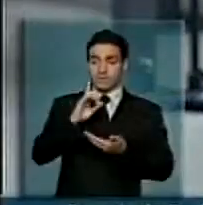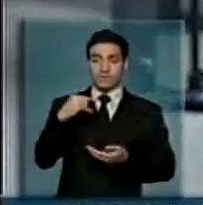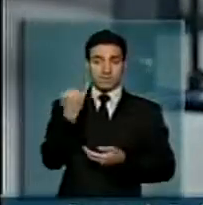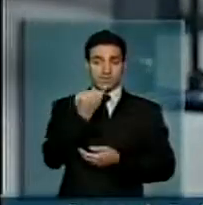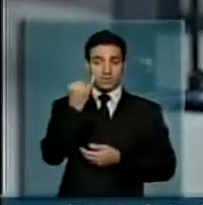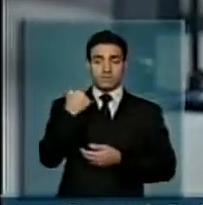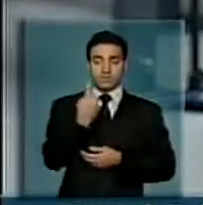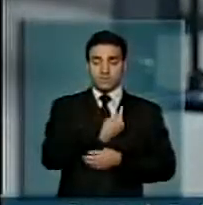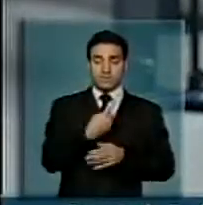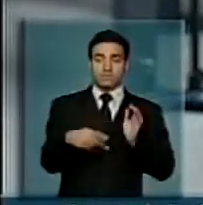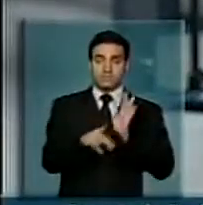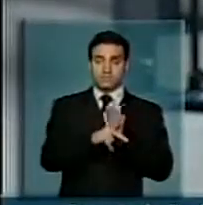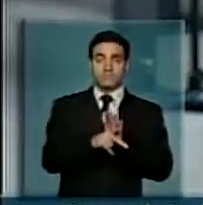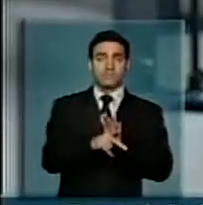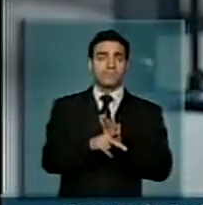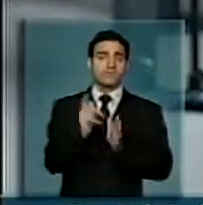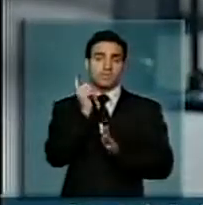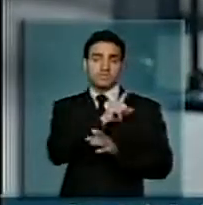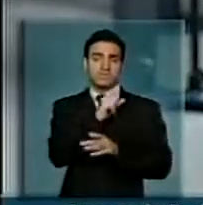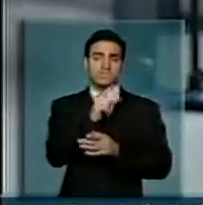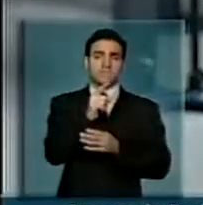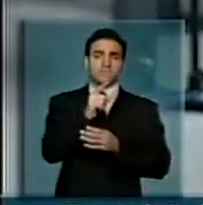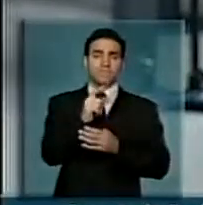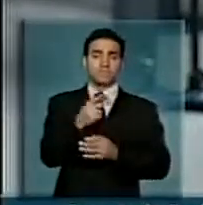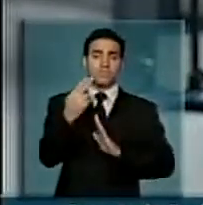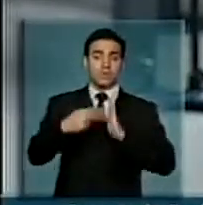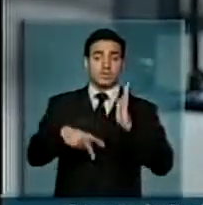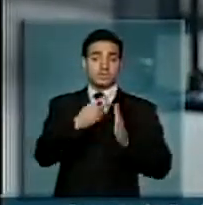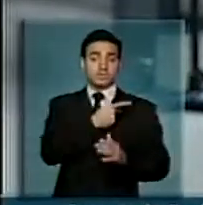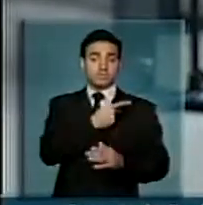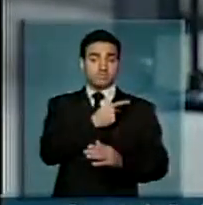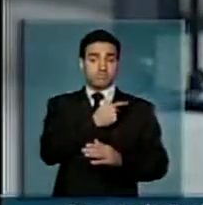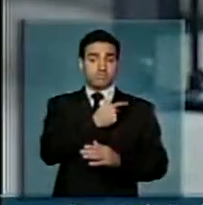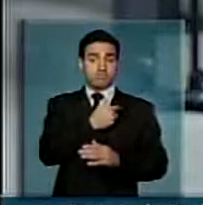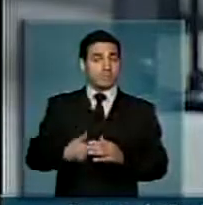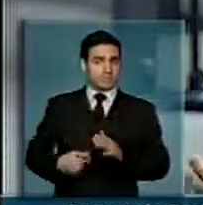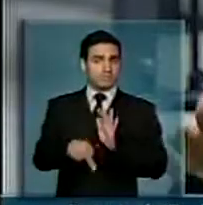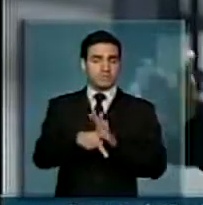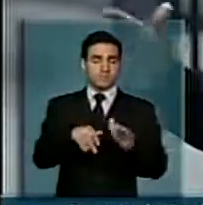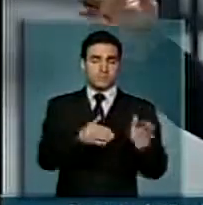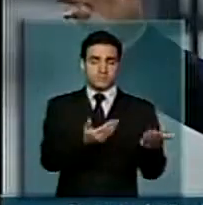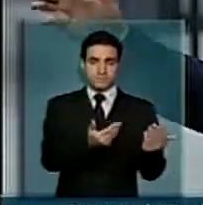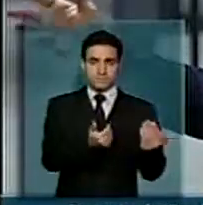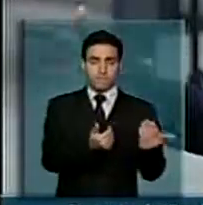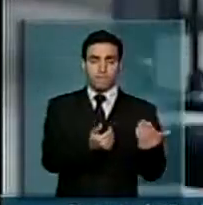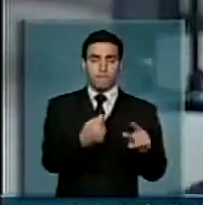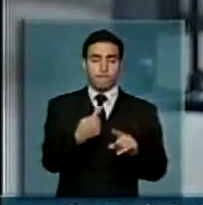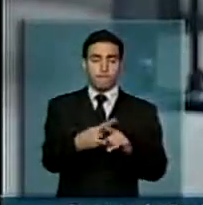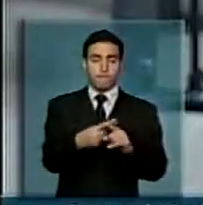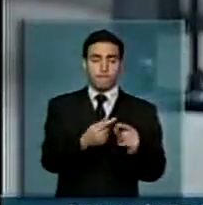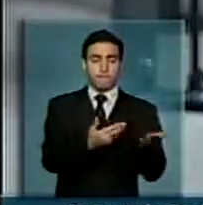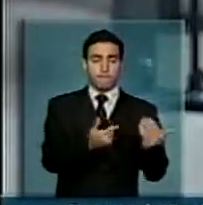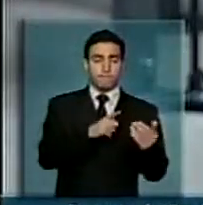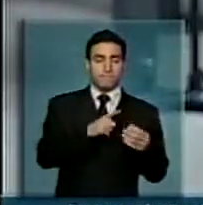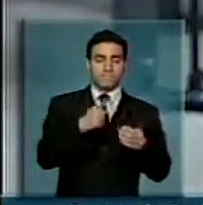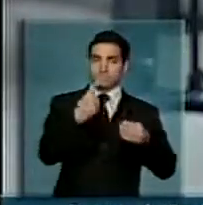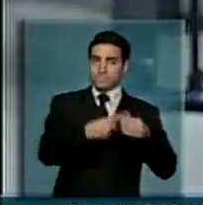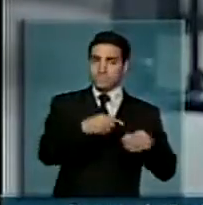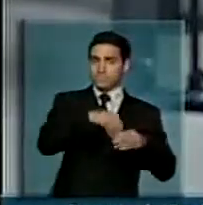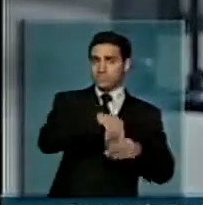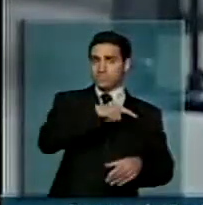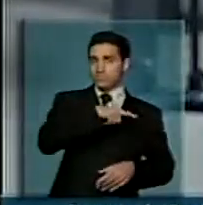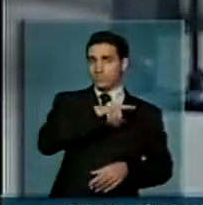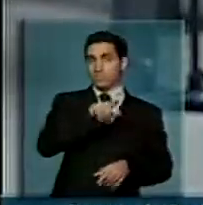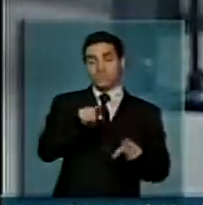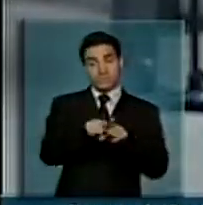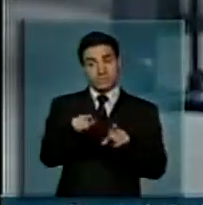garantirmos políticas públicas para a nossa juventude, levando em consideração a diferença juventude urbana e rural,